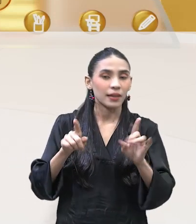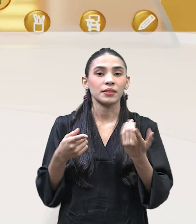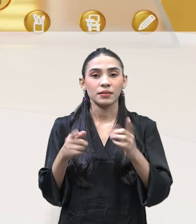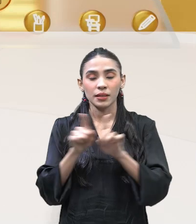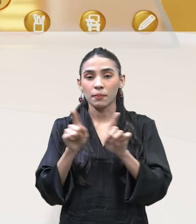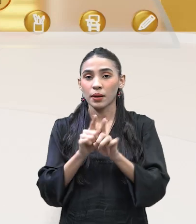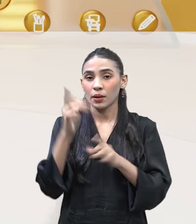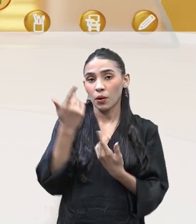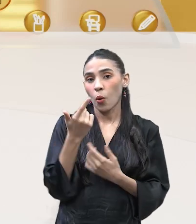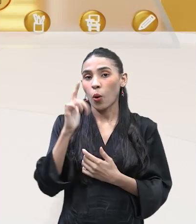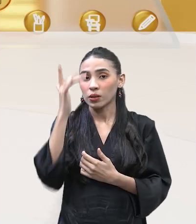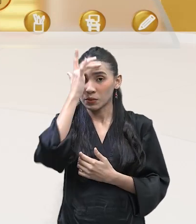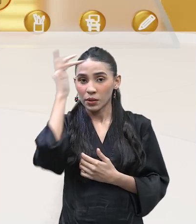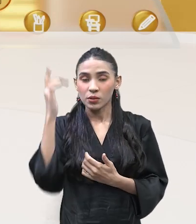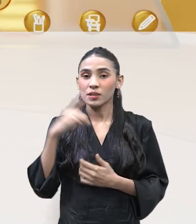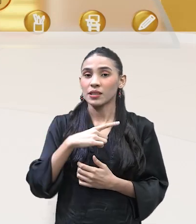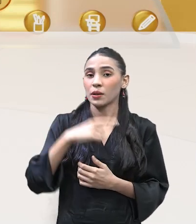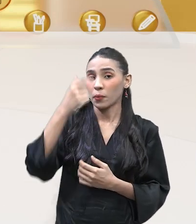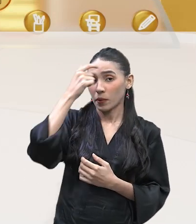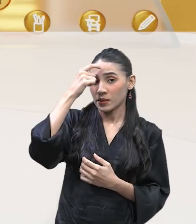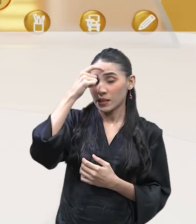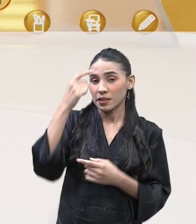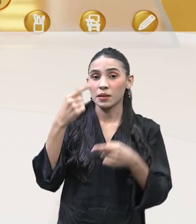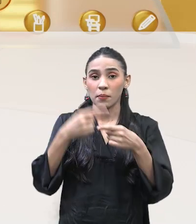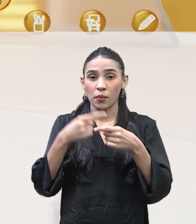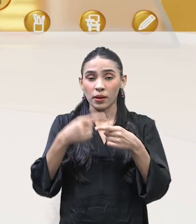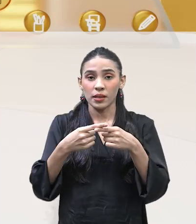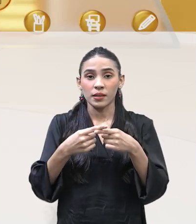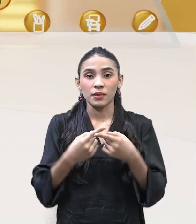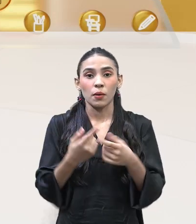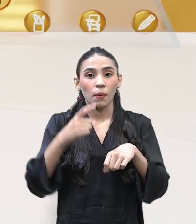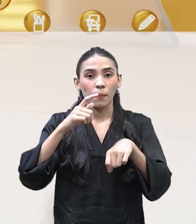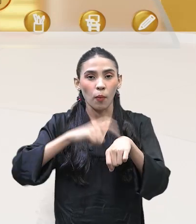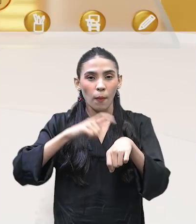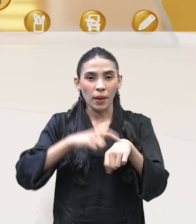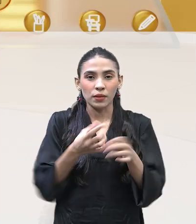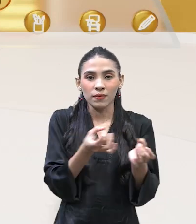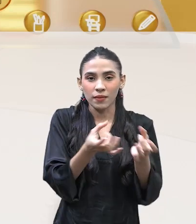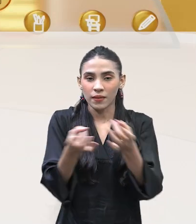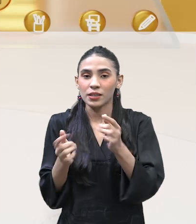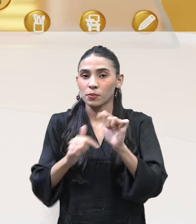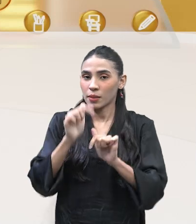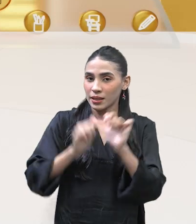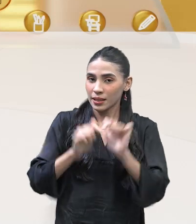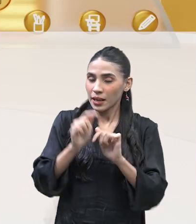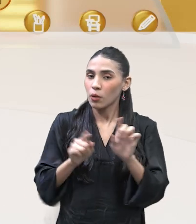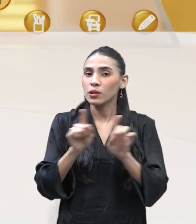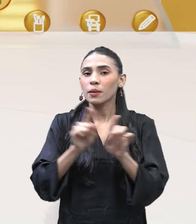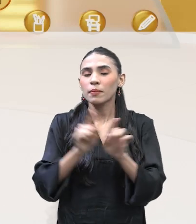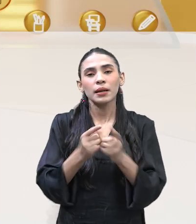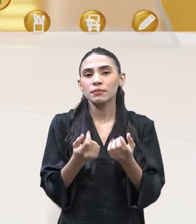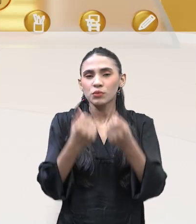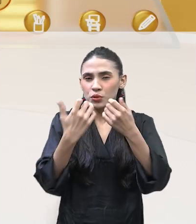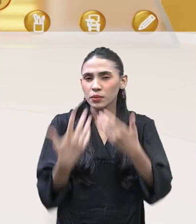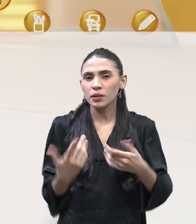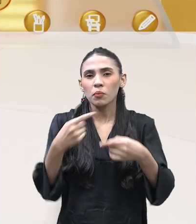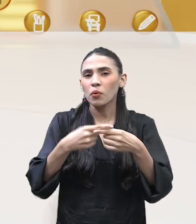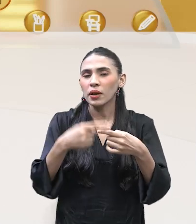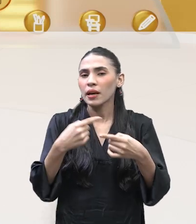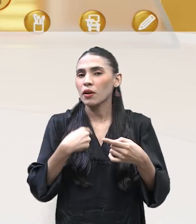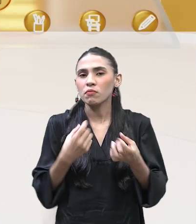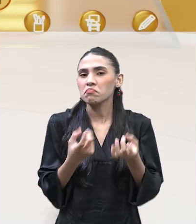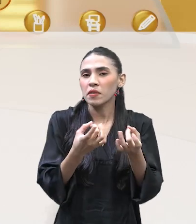outras pessoas que são conscientizadas, porque eles, quando eles vão vender os seus produtos, eles também falam por que eles estão vendendo, qual